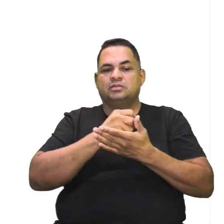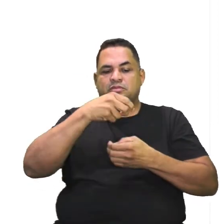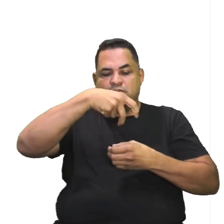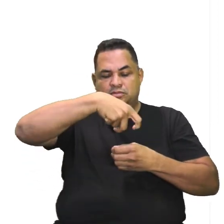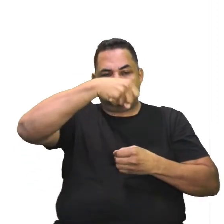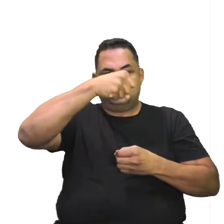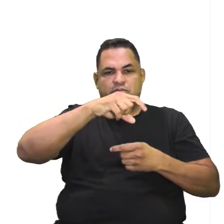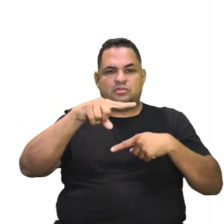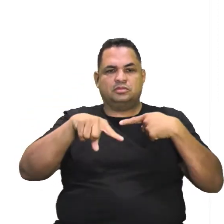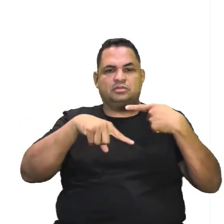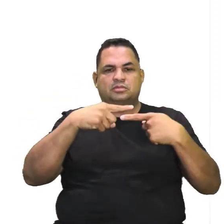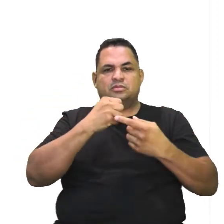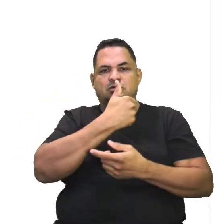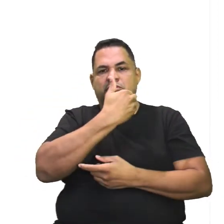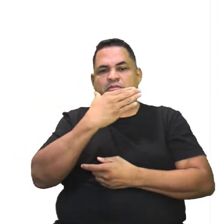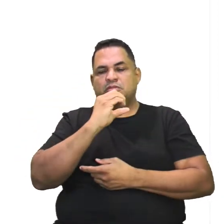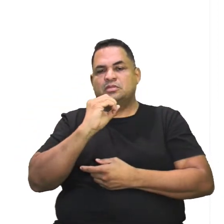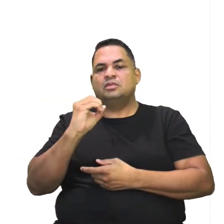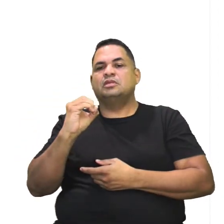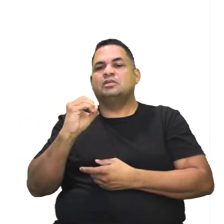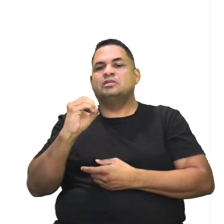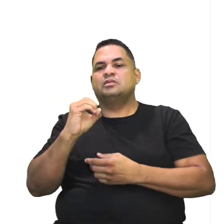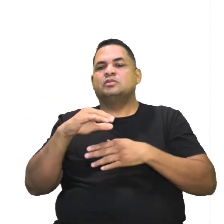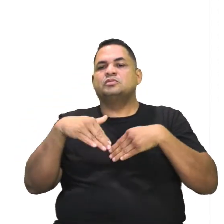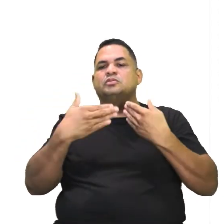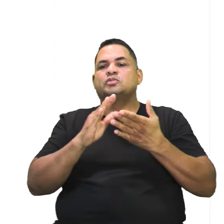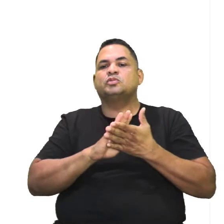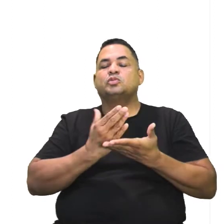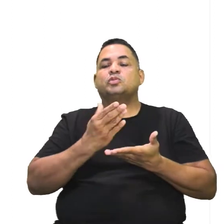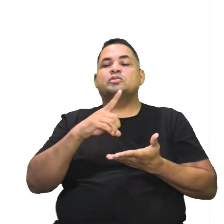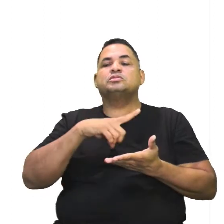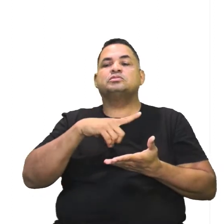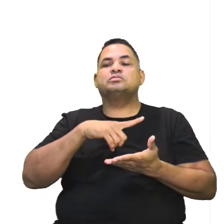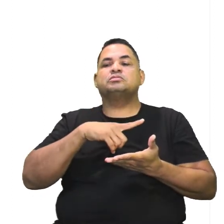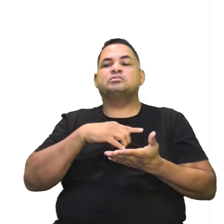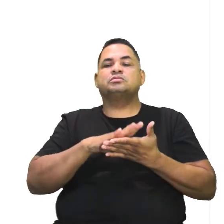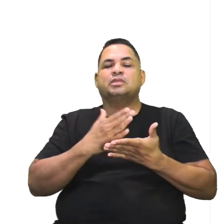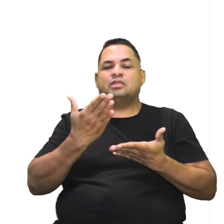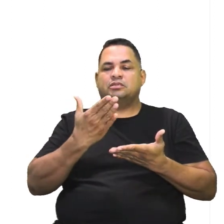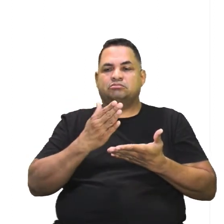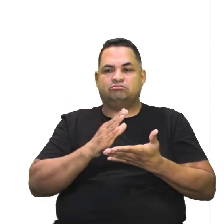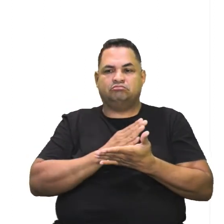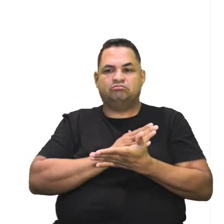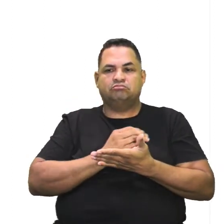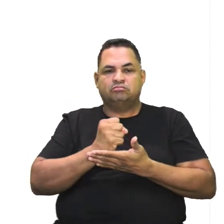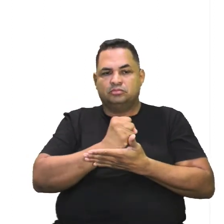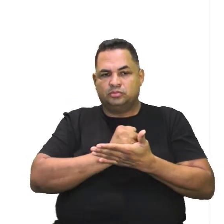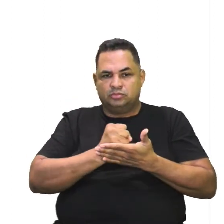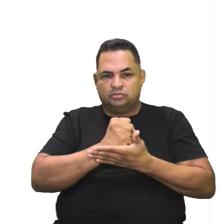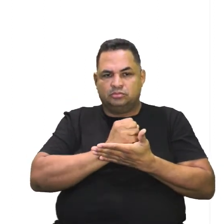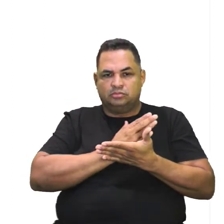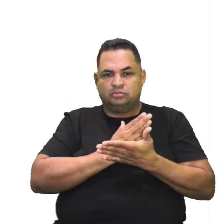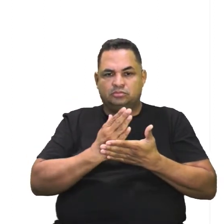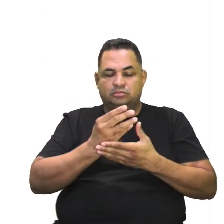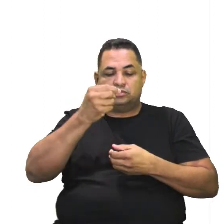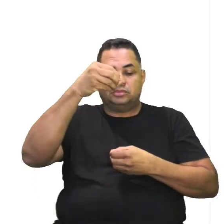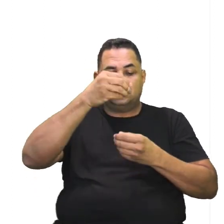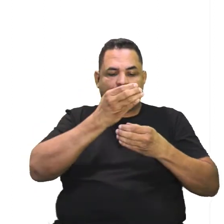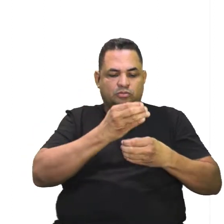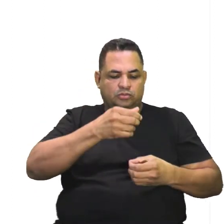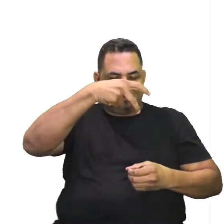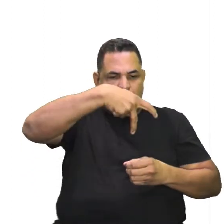frasco. Depois de 10 vezes, quanto restará do remédio inicialmente existente